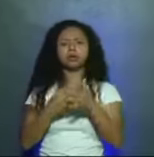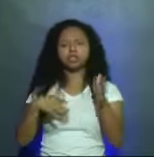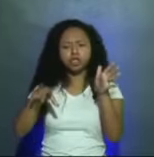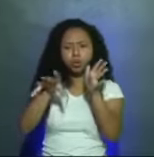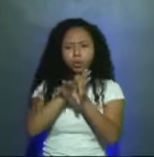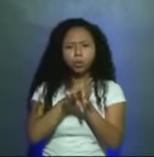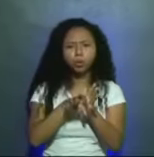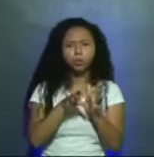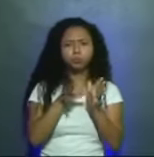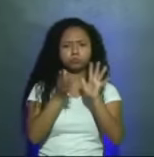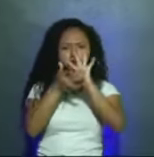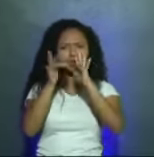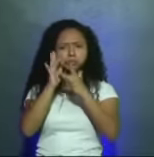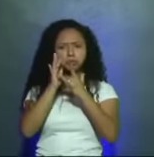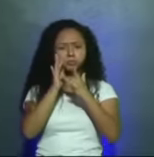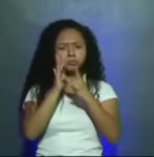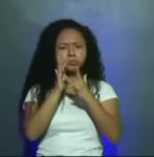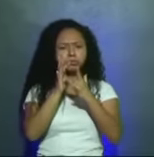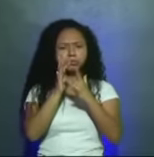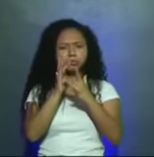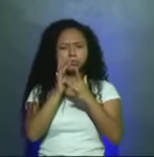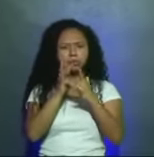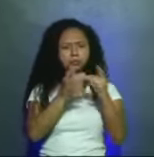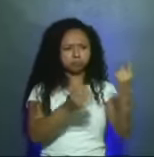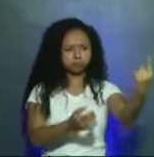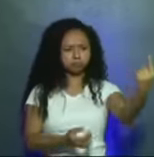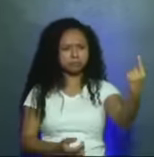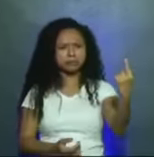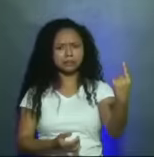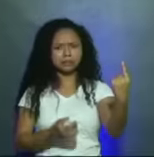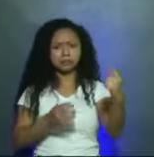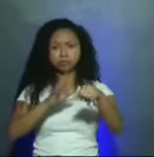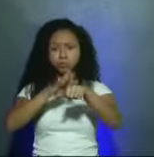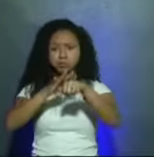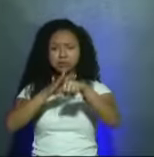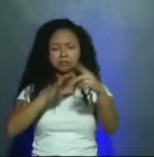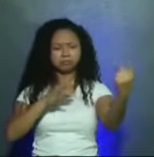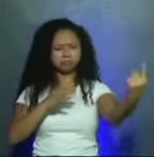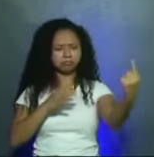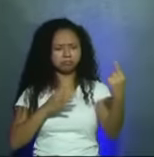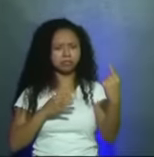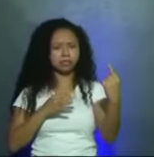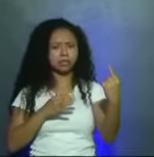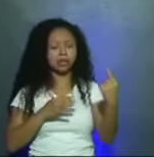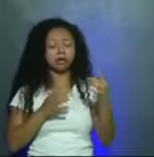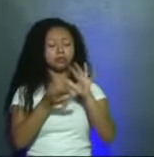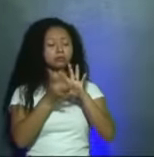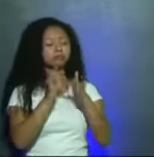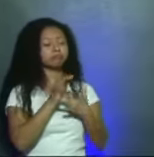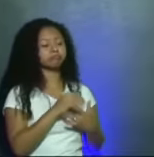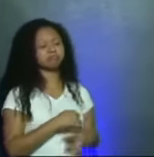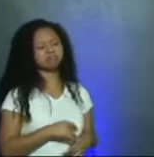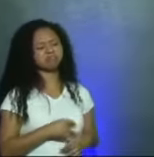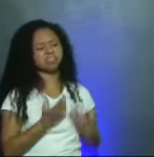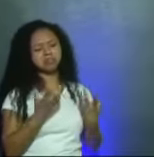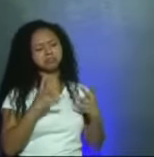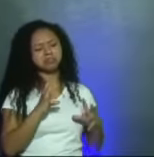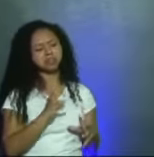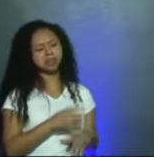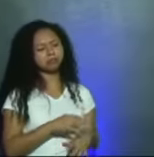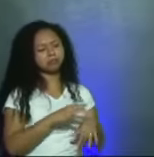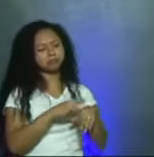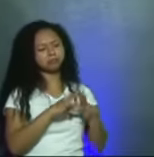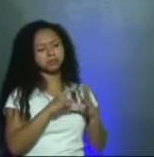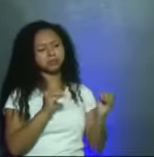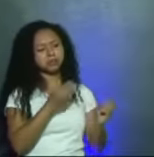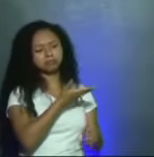vou te curar. Não é da minha vontade que você seja curado. Nunca. Sempre. A Bíblia diz, ele curou